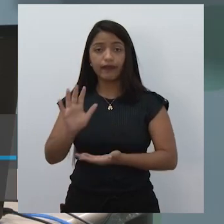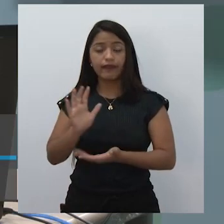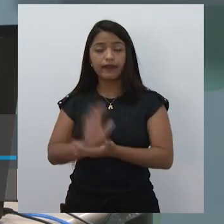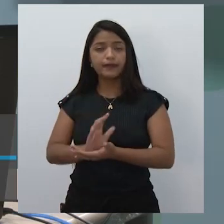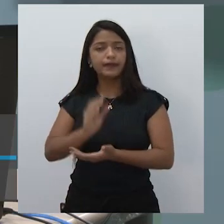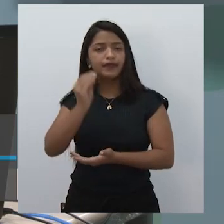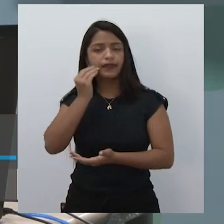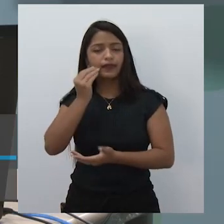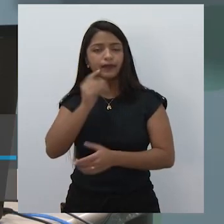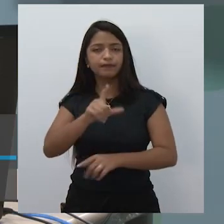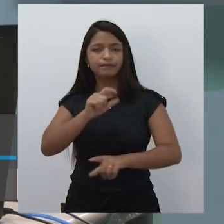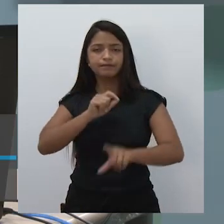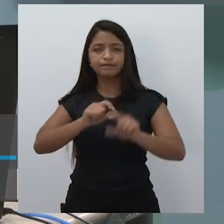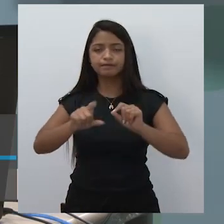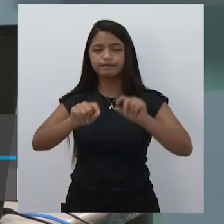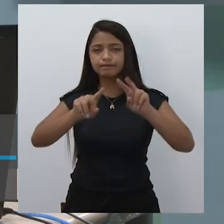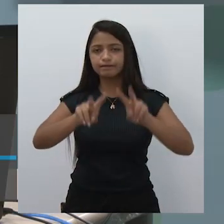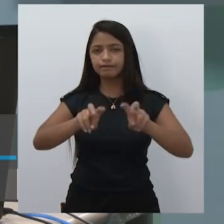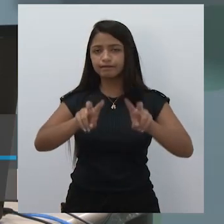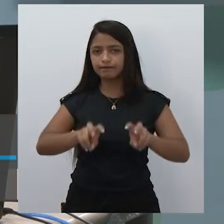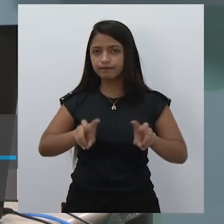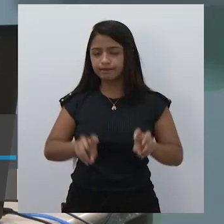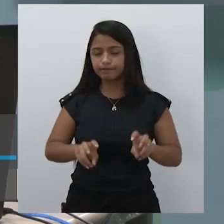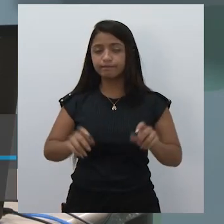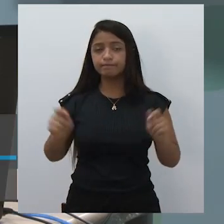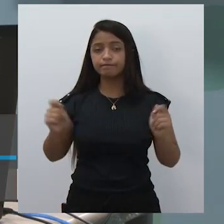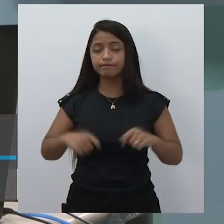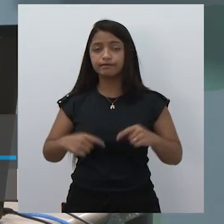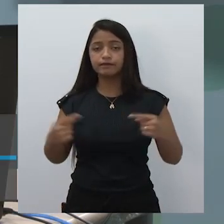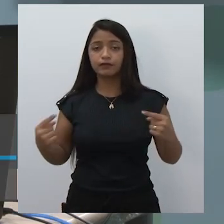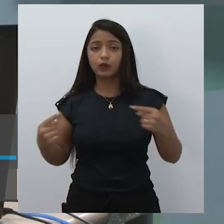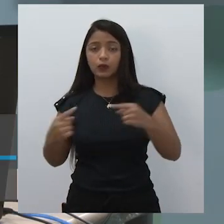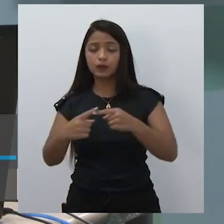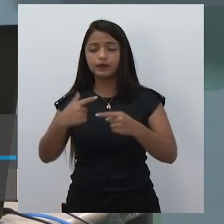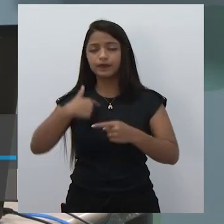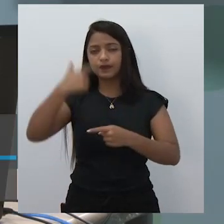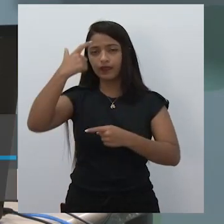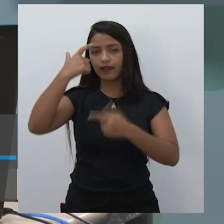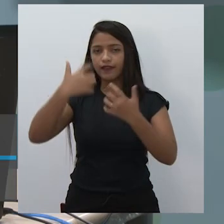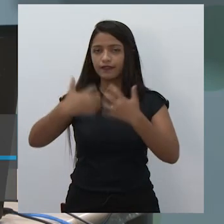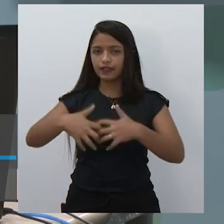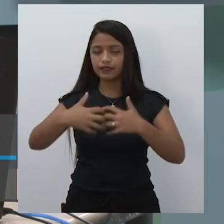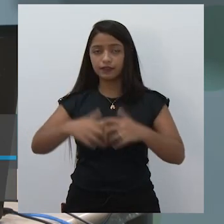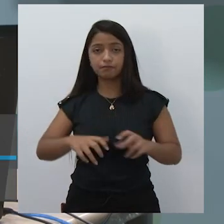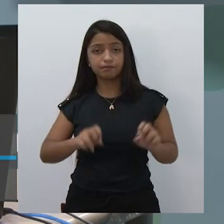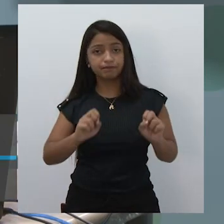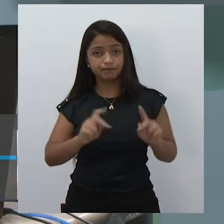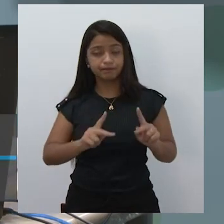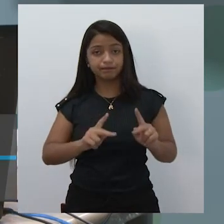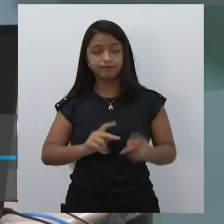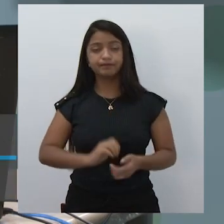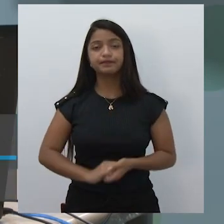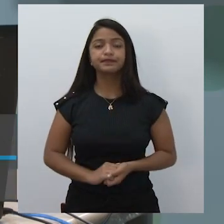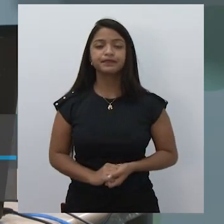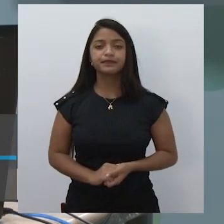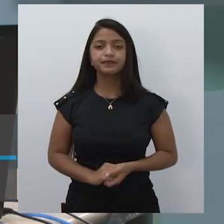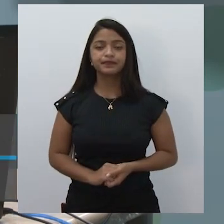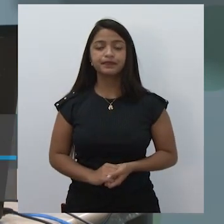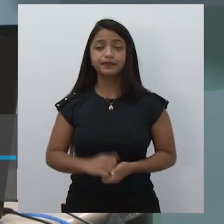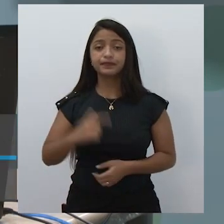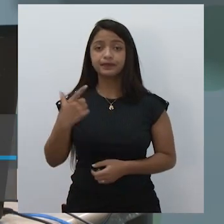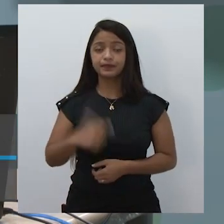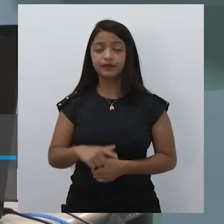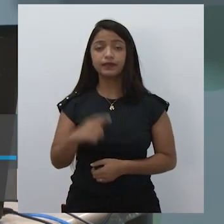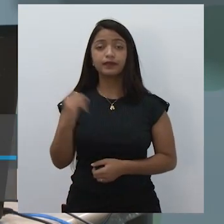pontos onde nós podemos ancorar a nossa reflexão, tá certo? É